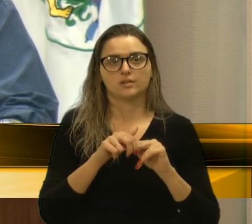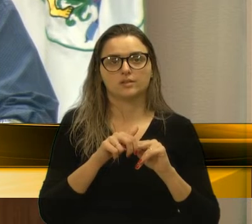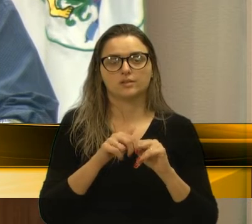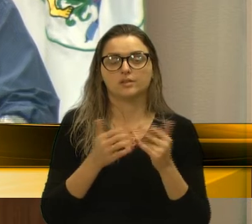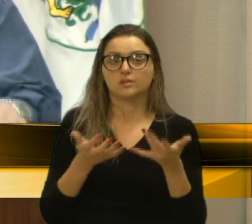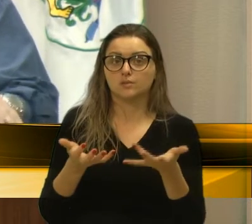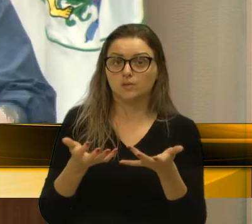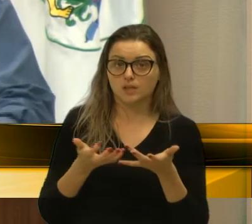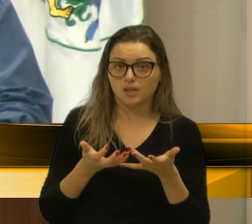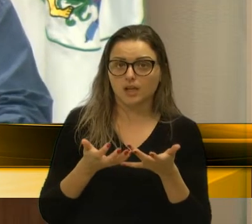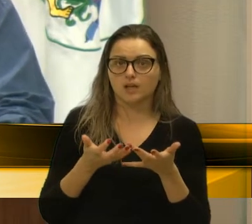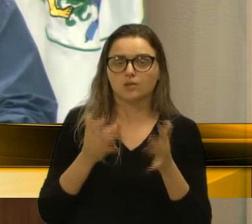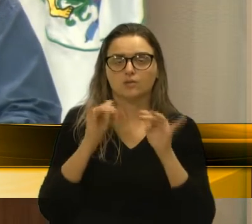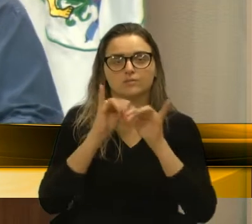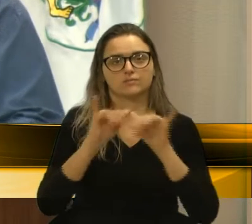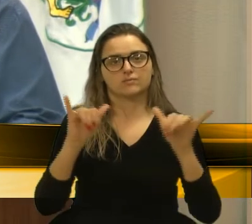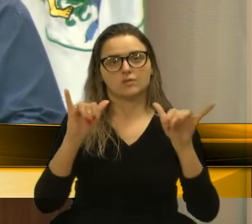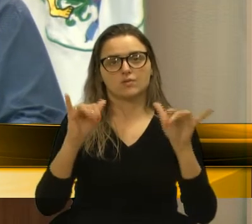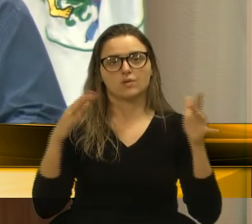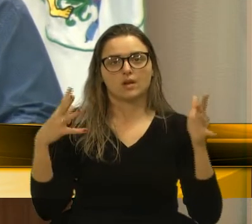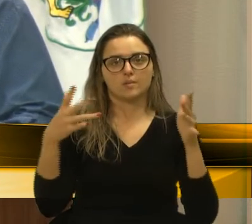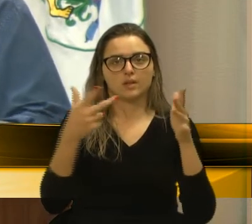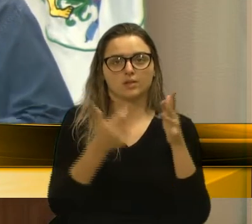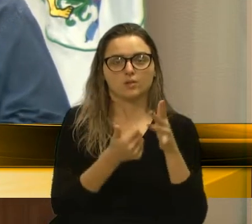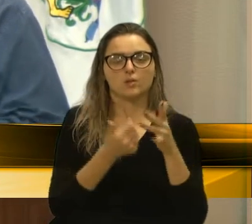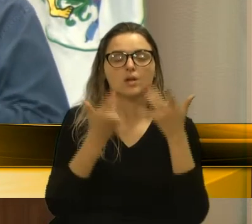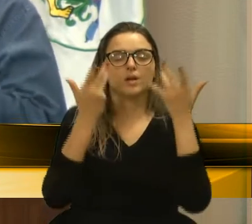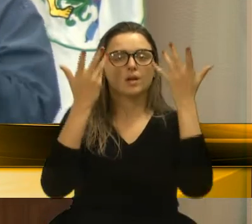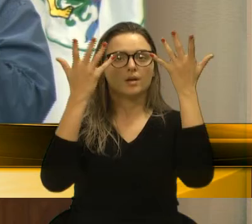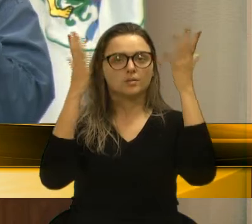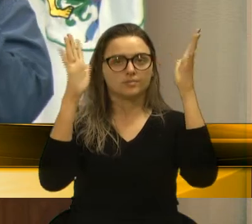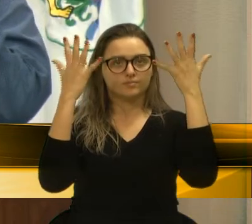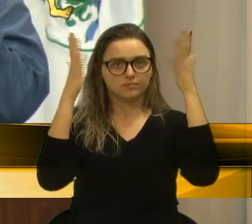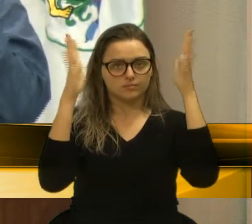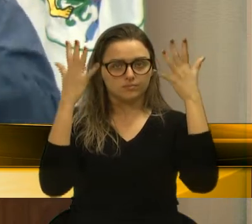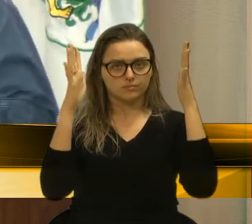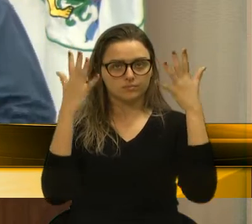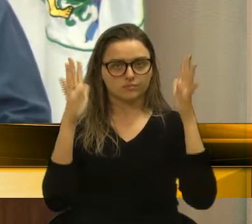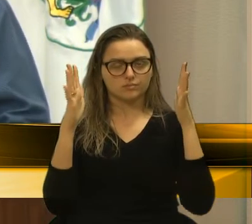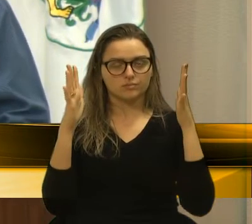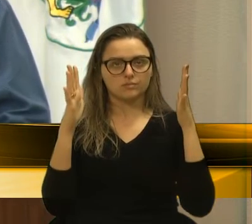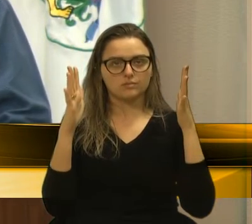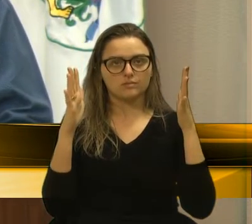quero publicamente parabenizar a